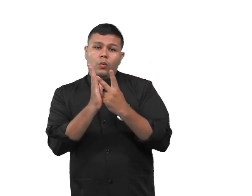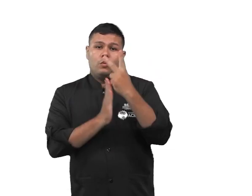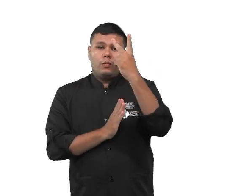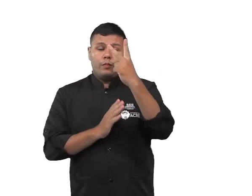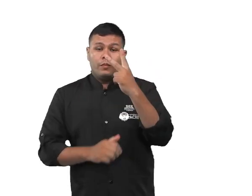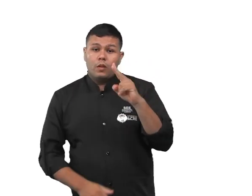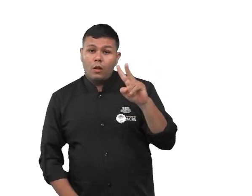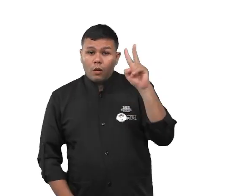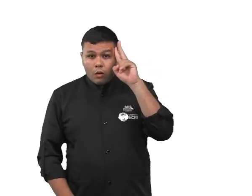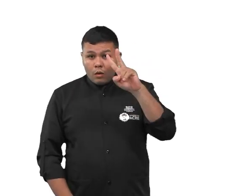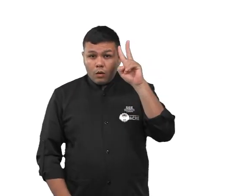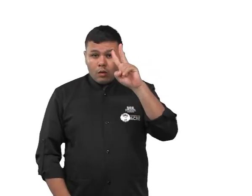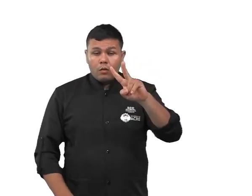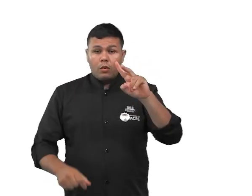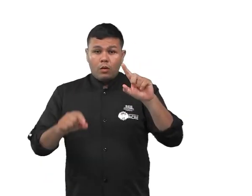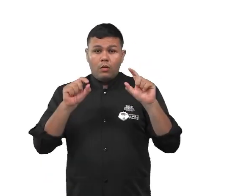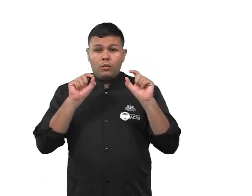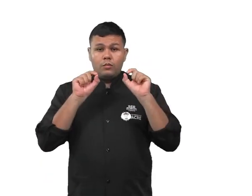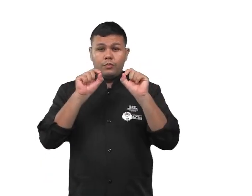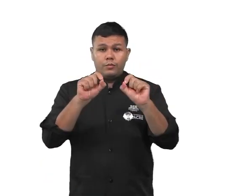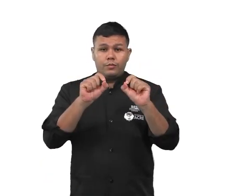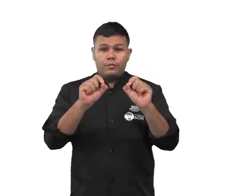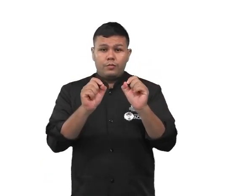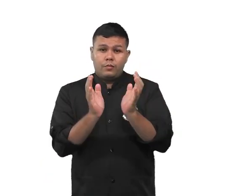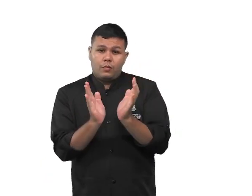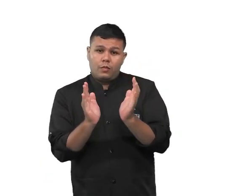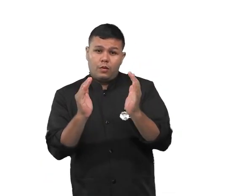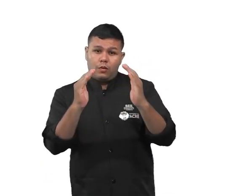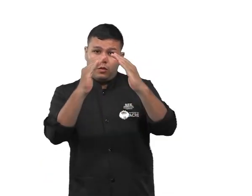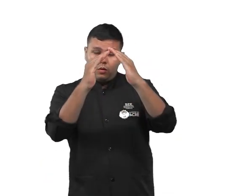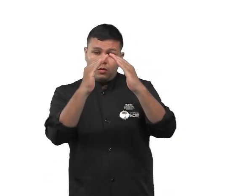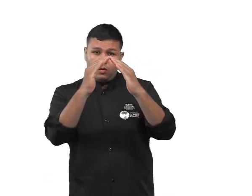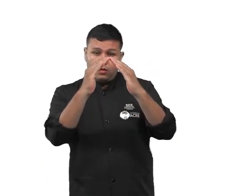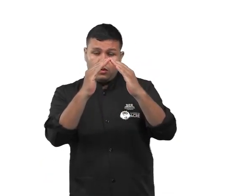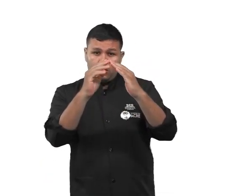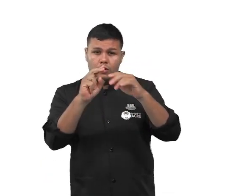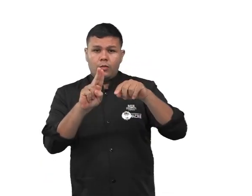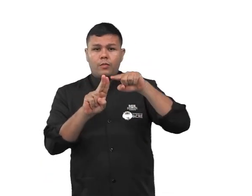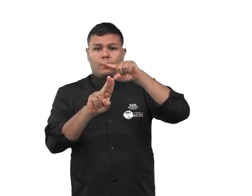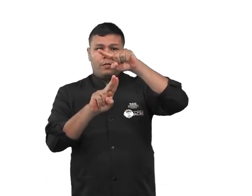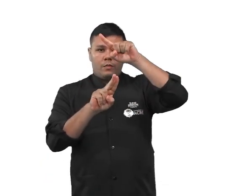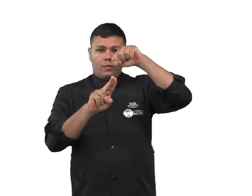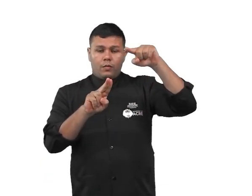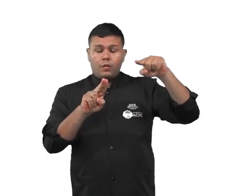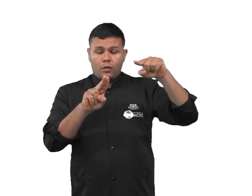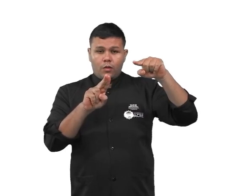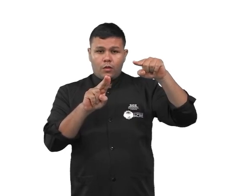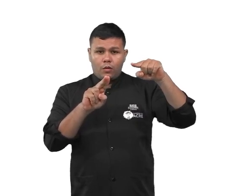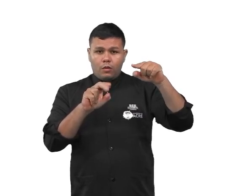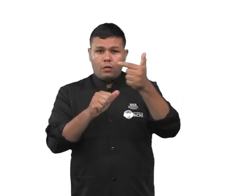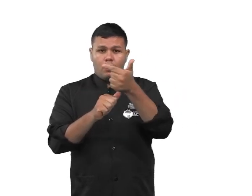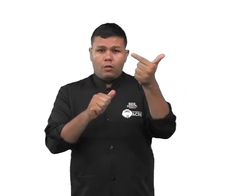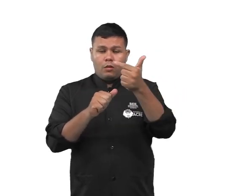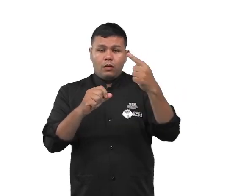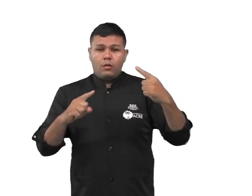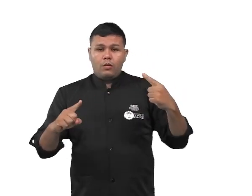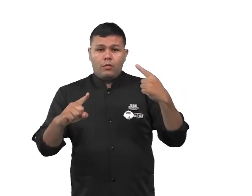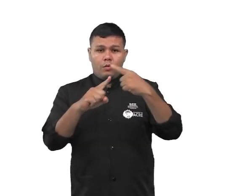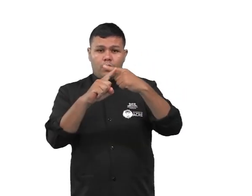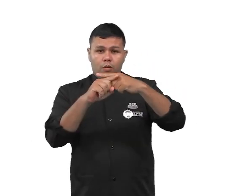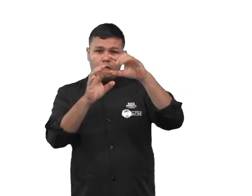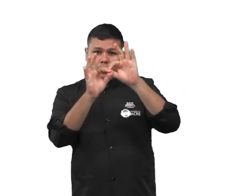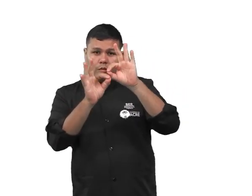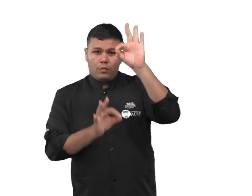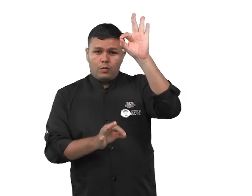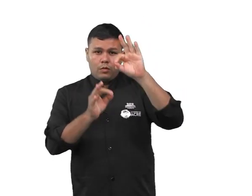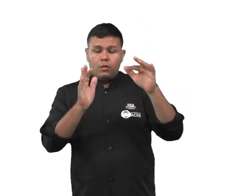lembrar que volume do cone é 1/3 de πr ao quadrado vezes a altura, tá? Ok? Essa fórmulazinha